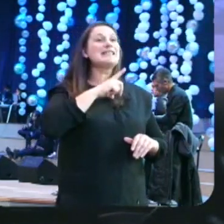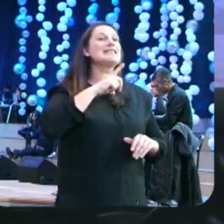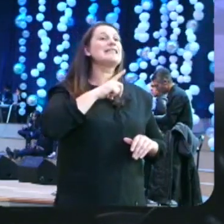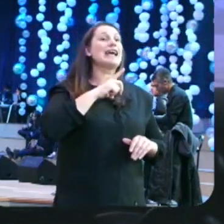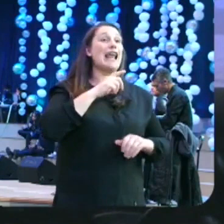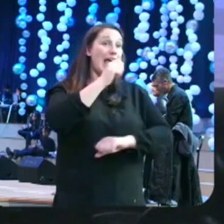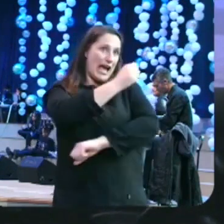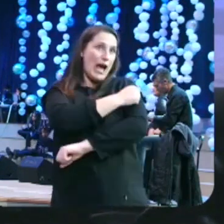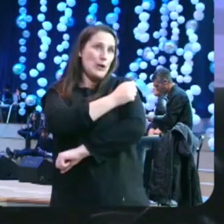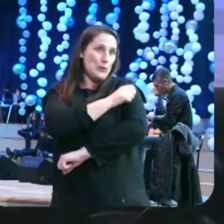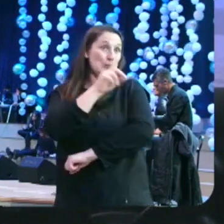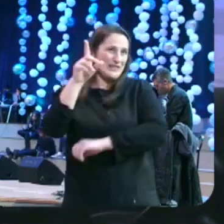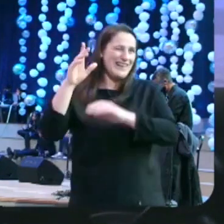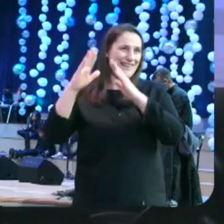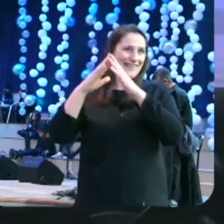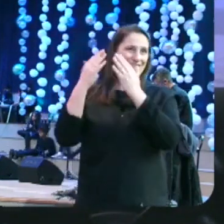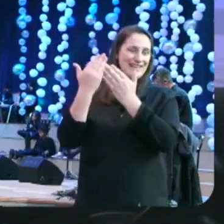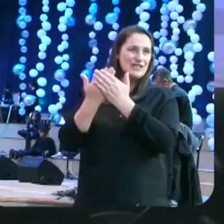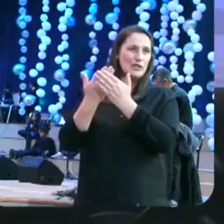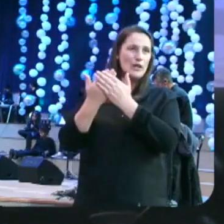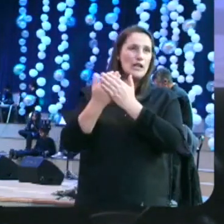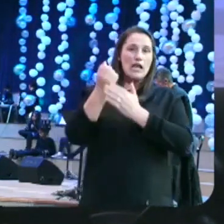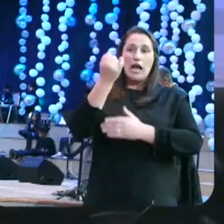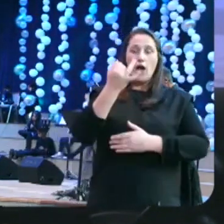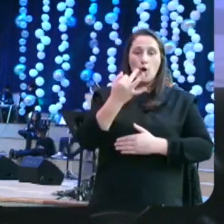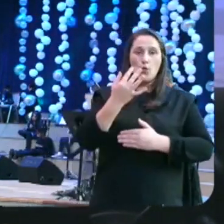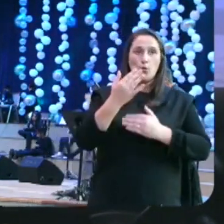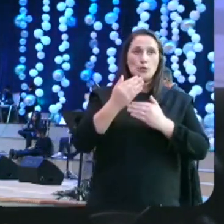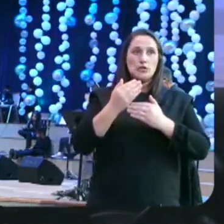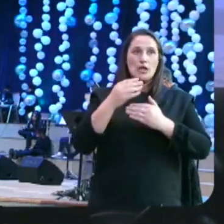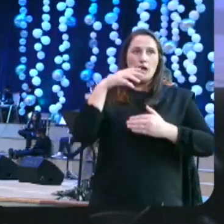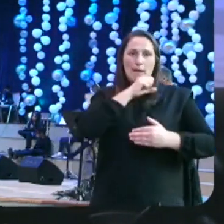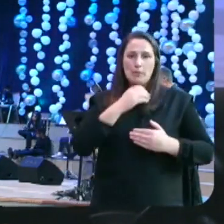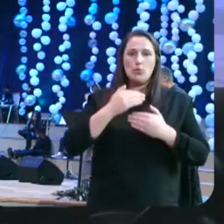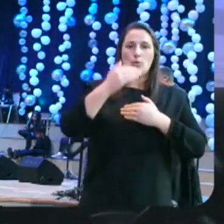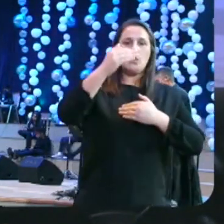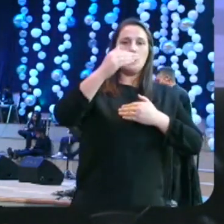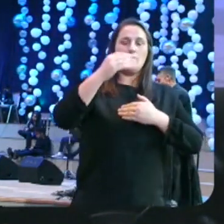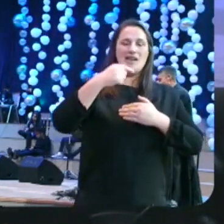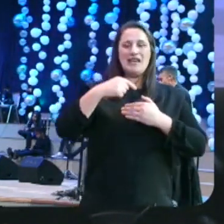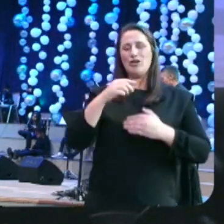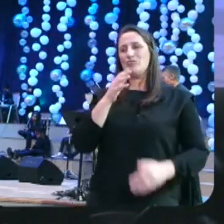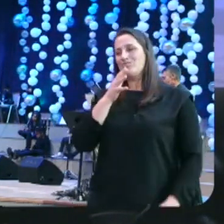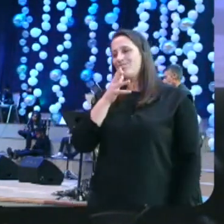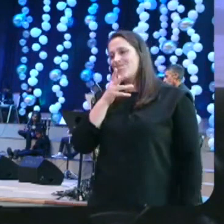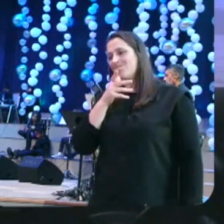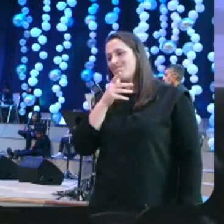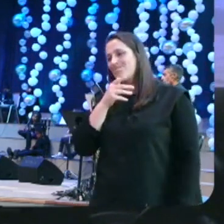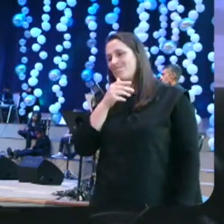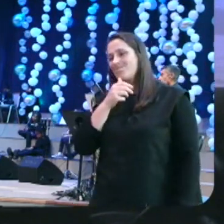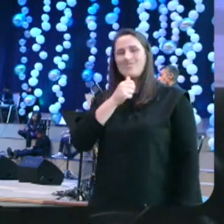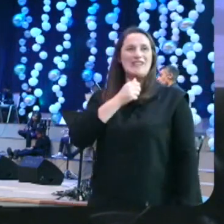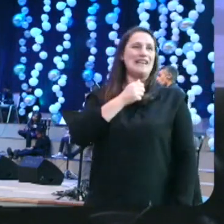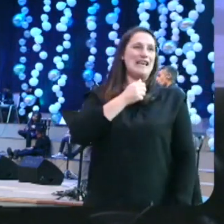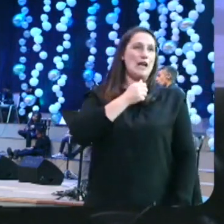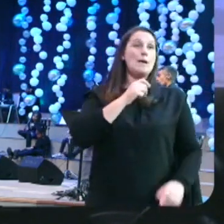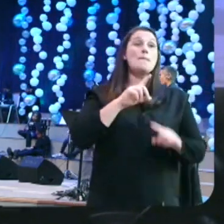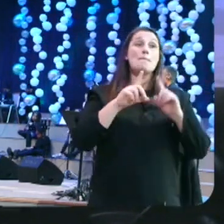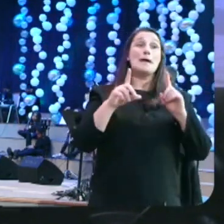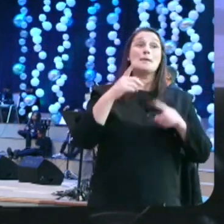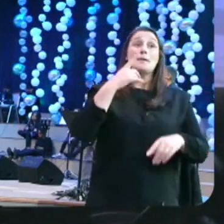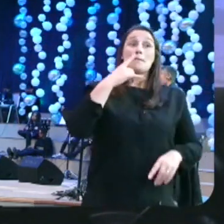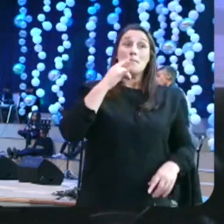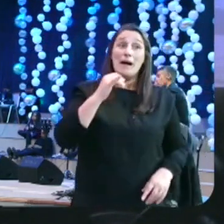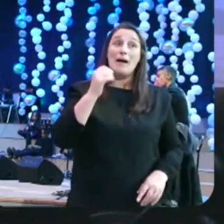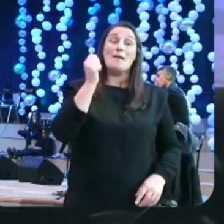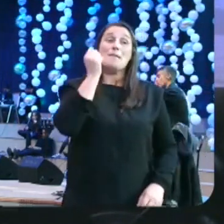e alguns alunos, e alguns estavam na minha frente, eu estava atrás. E aí a minha família, meu pai e minha mãe sempre me